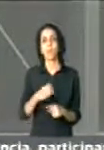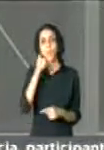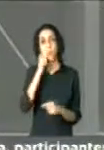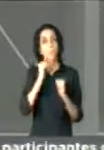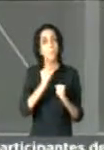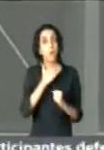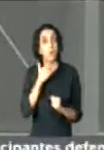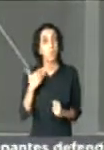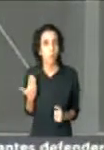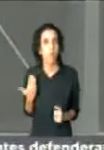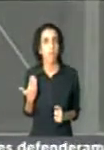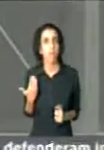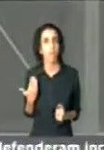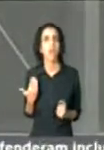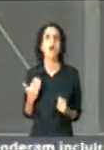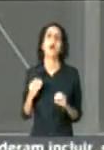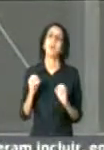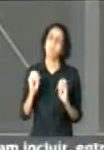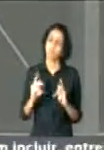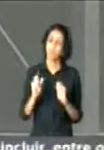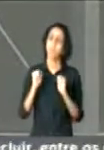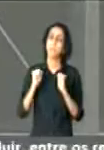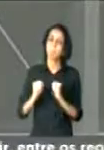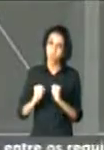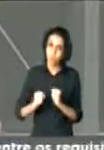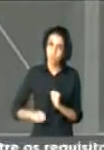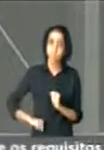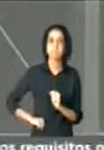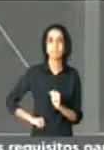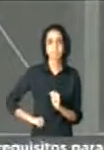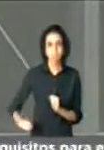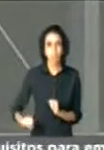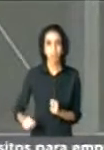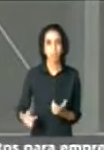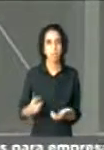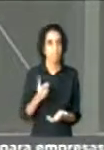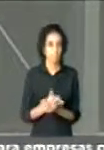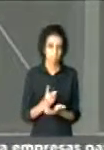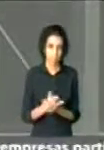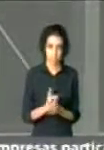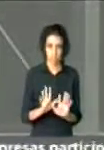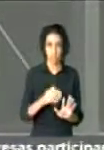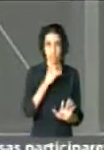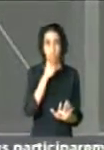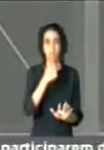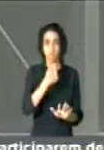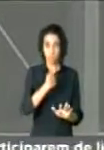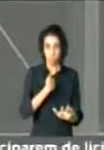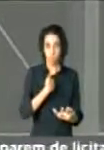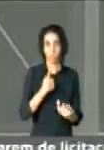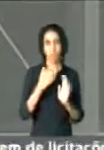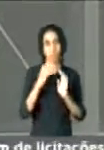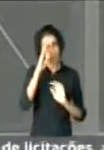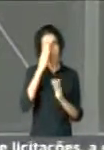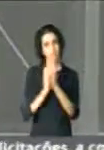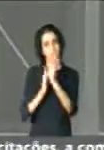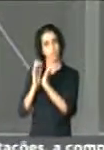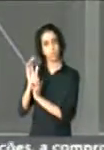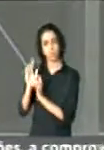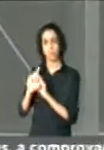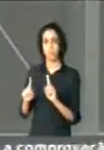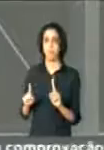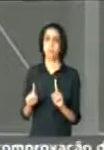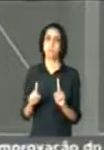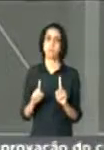de vida. E aí, mesmo sendo cristão, eu tenho que me dobrar a esse